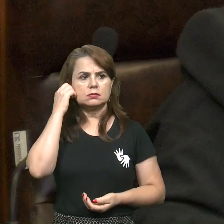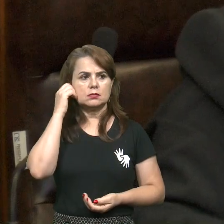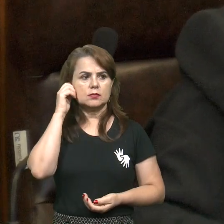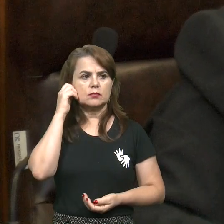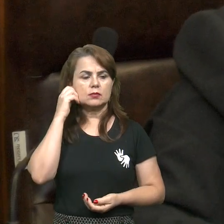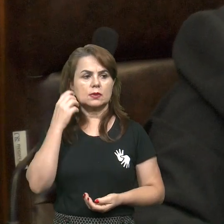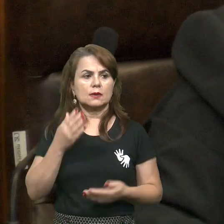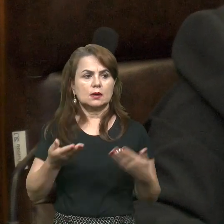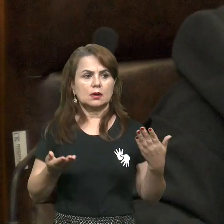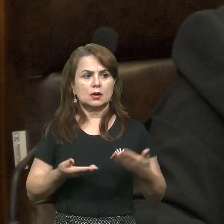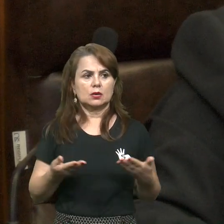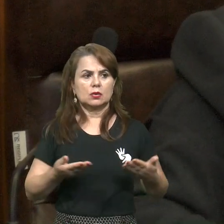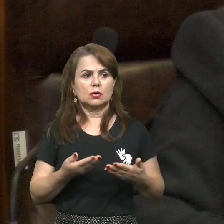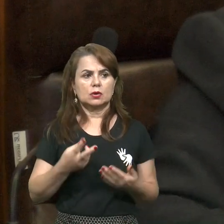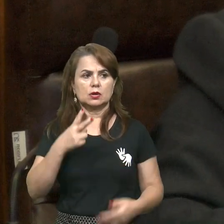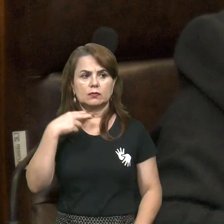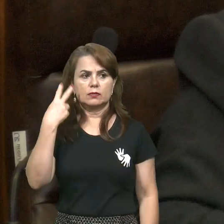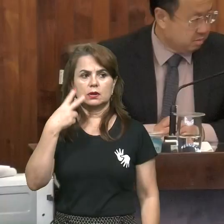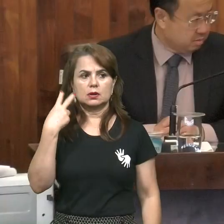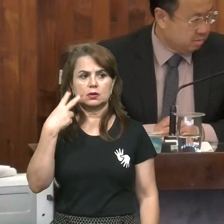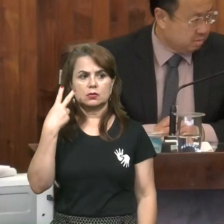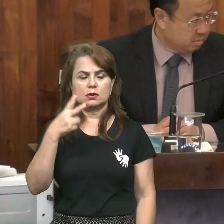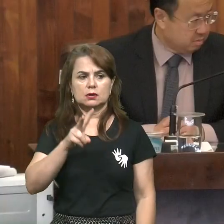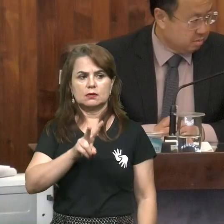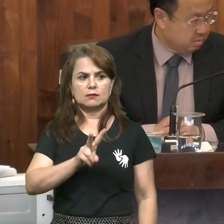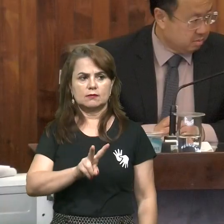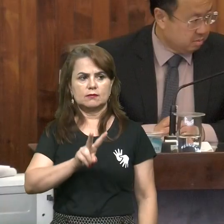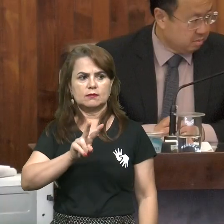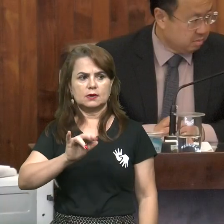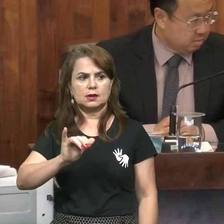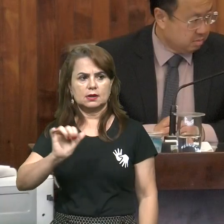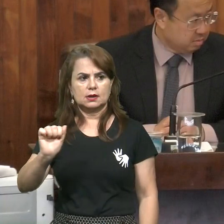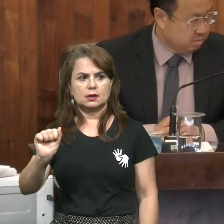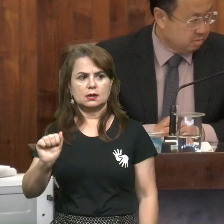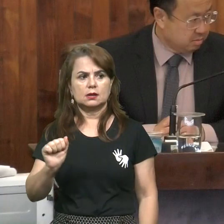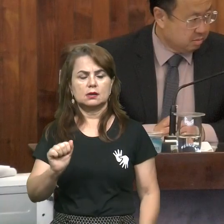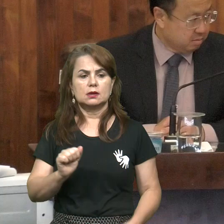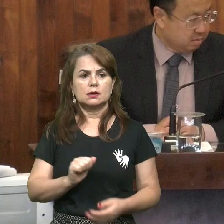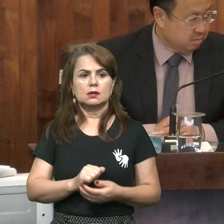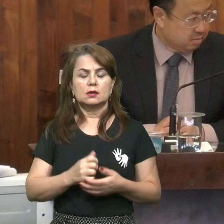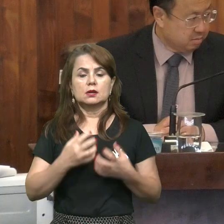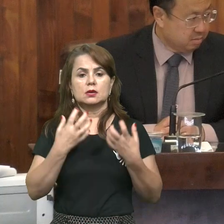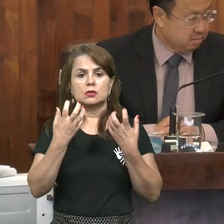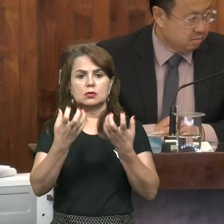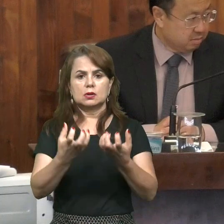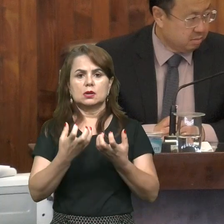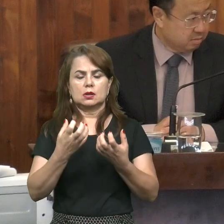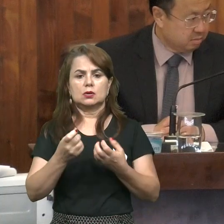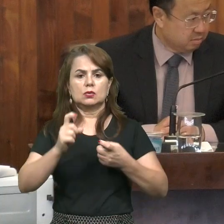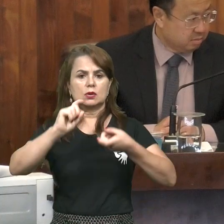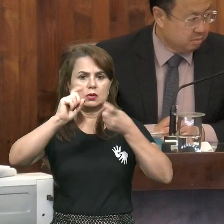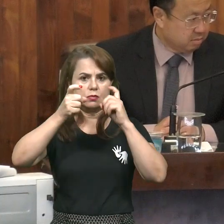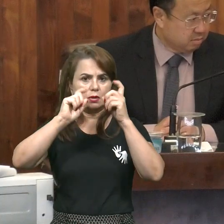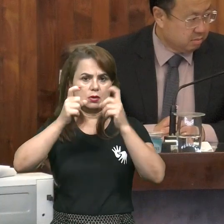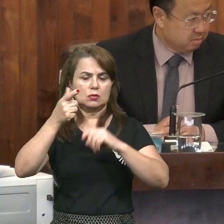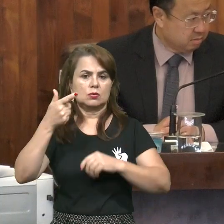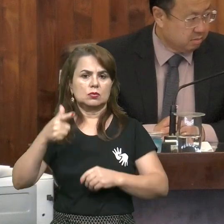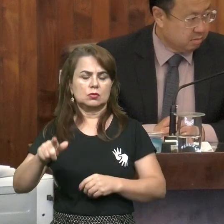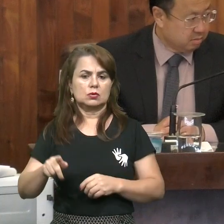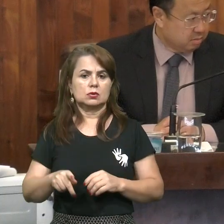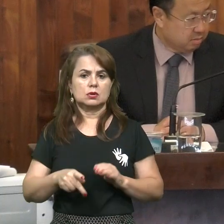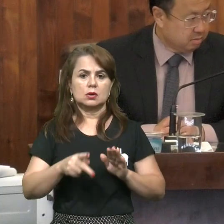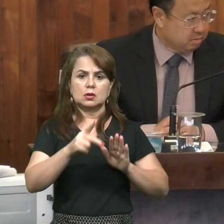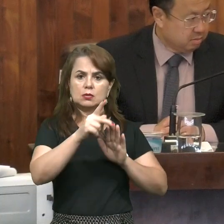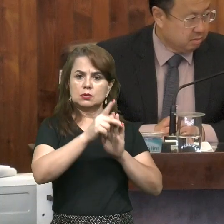ordem, presidente. Questão de ordem, vereadora Vânia Ramos. Se for regimental, eu gostaria que, na próxima sessão, o projeto de lei de